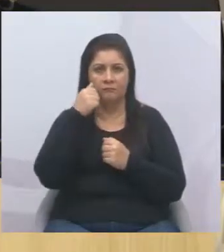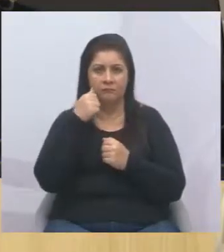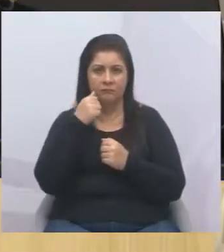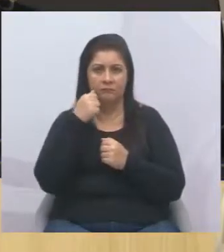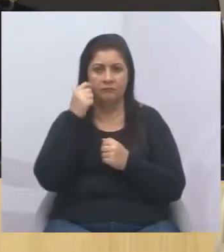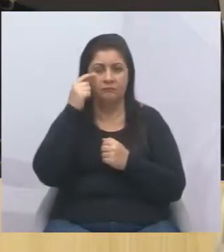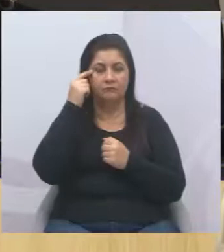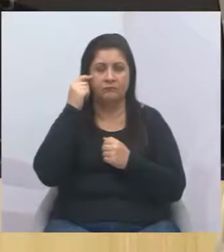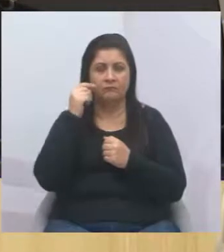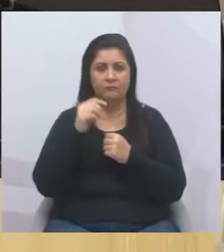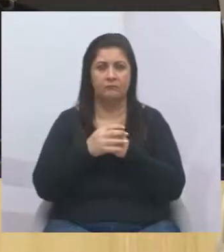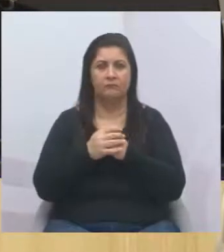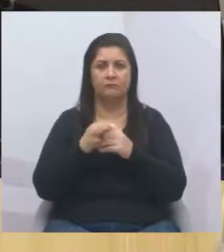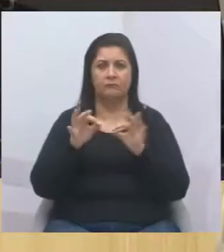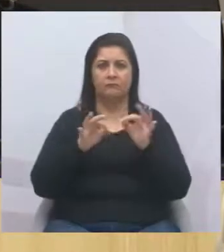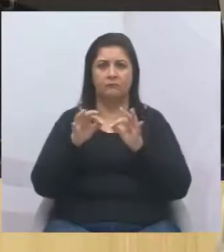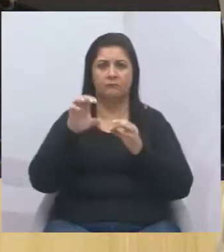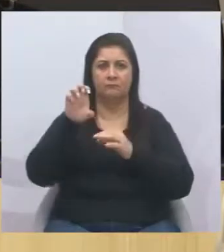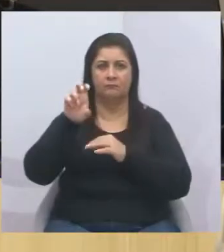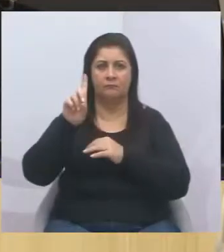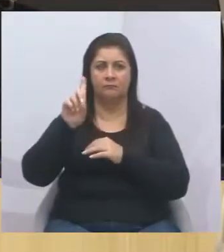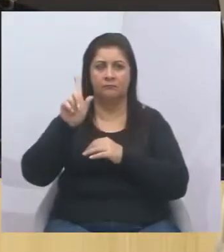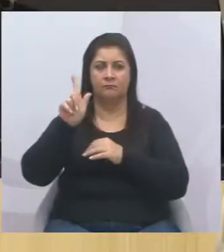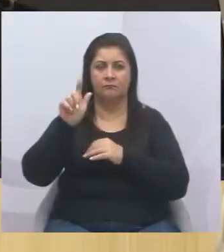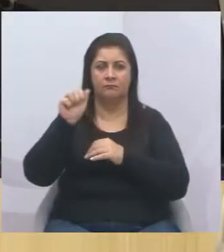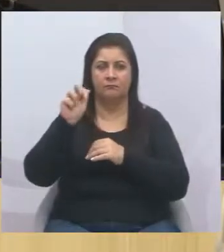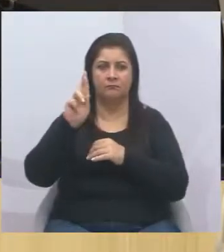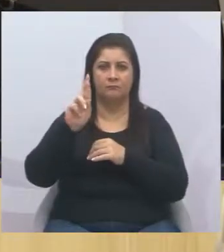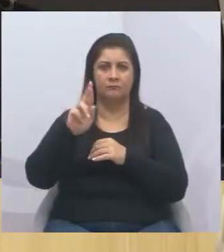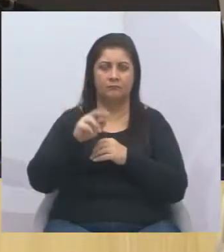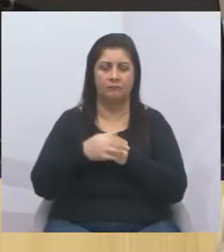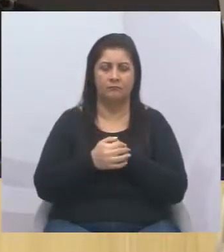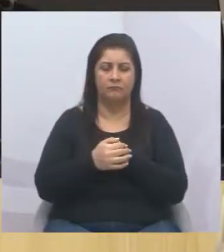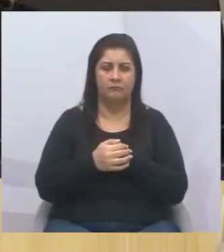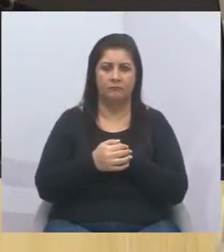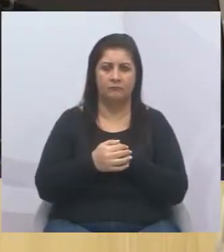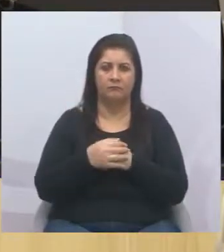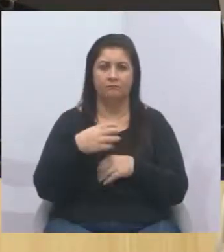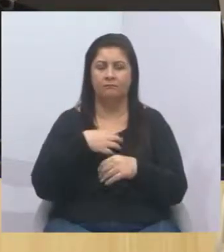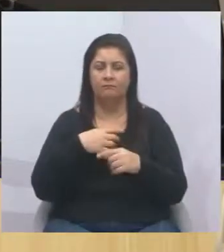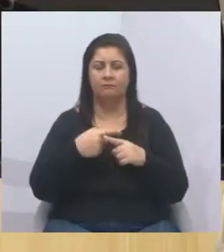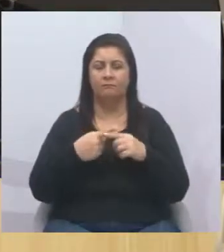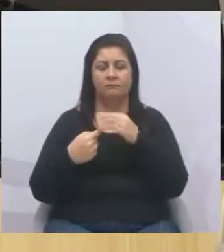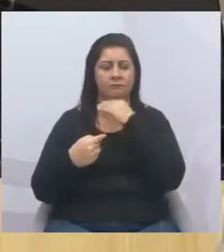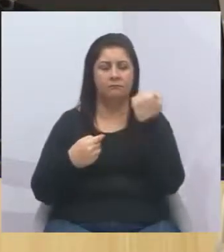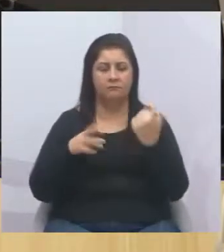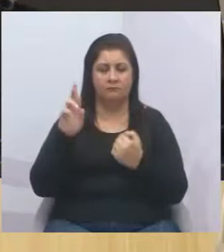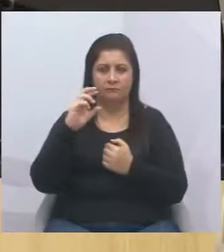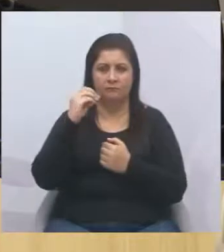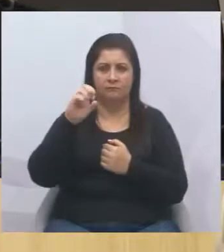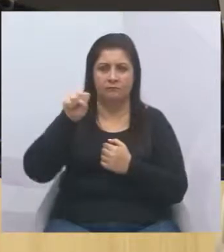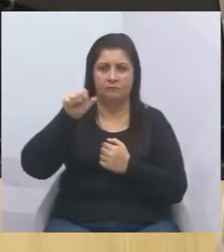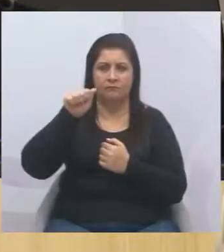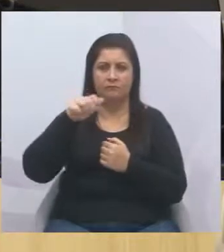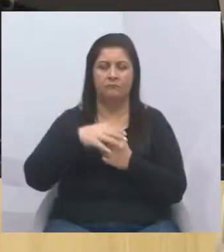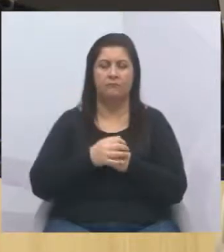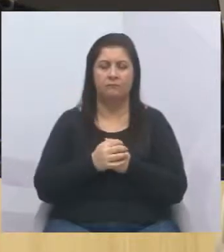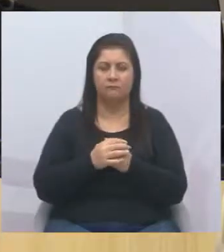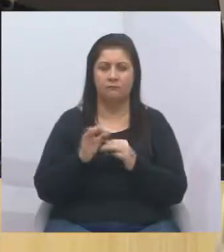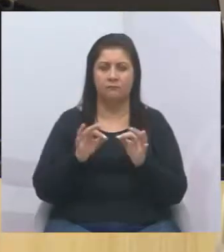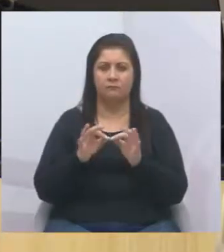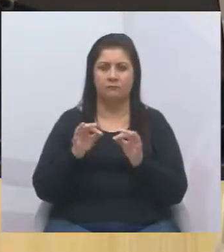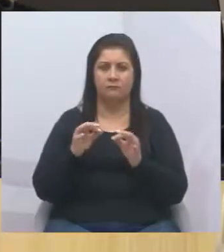Edgar Sasaki. Voto de pesar pelo falecimento de Rosa Rodrigues. Voto formulado pelo vereador